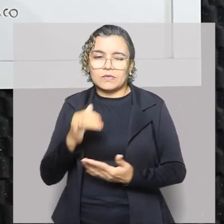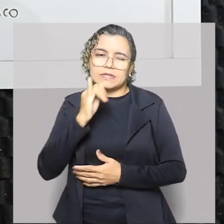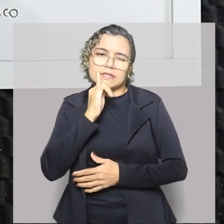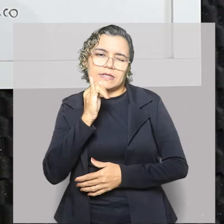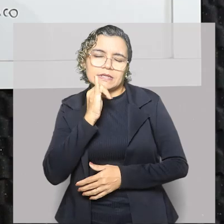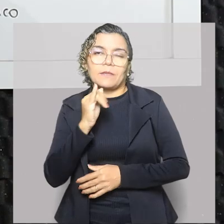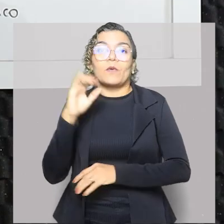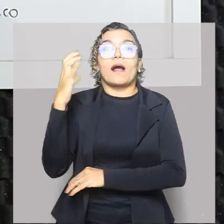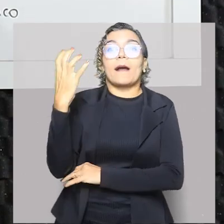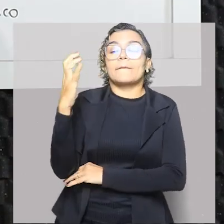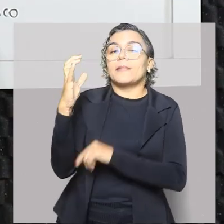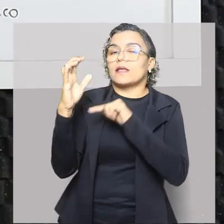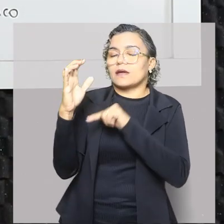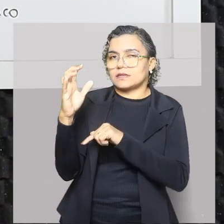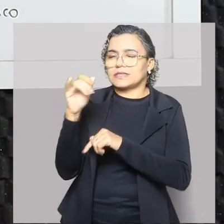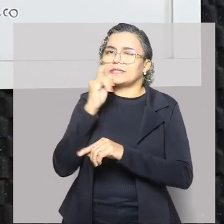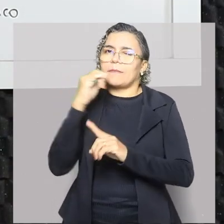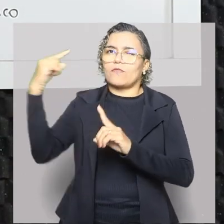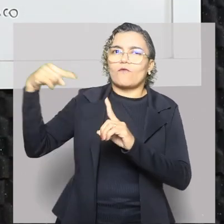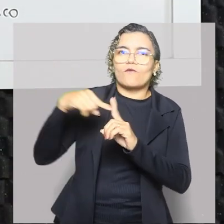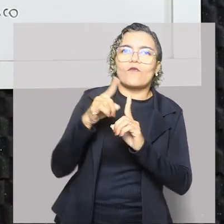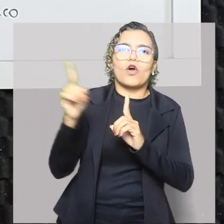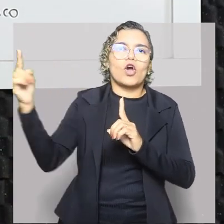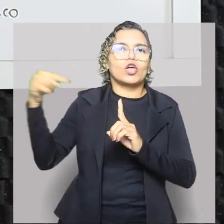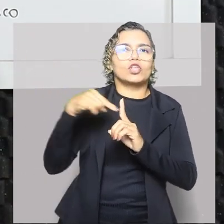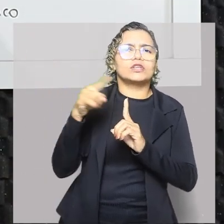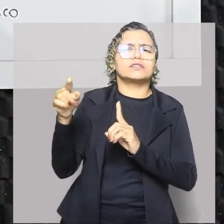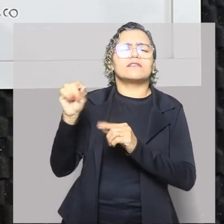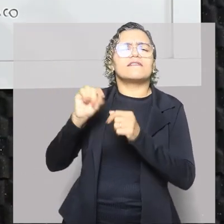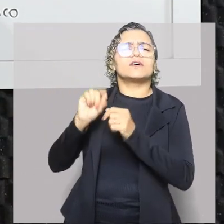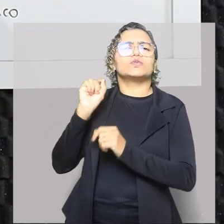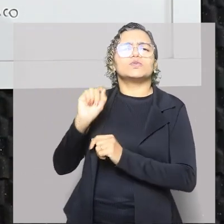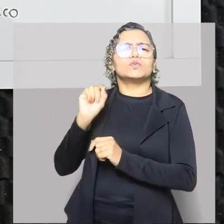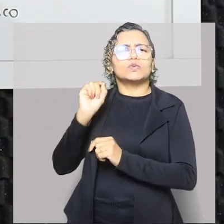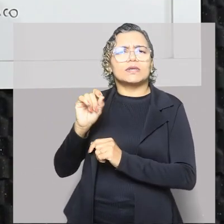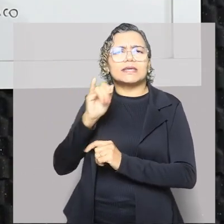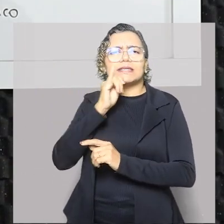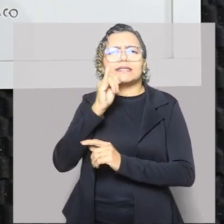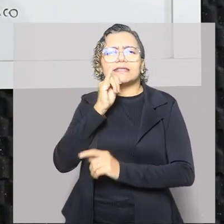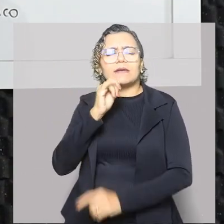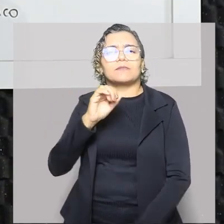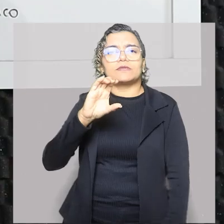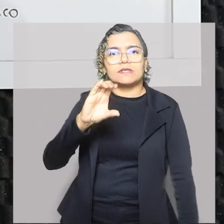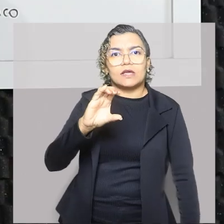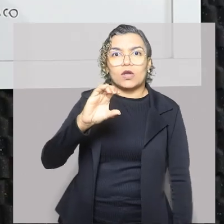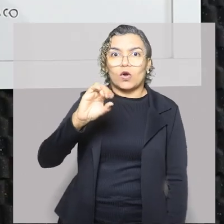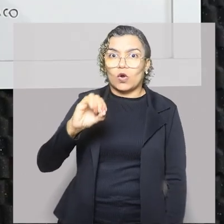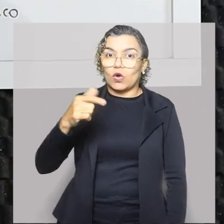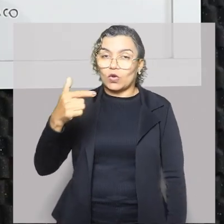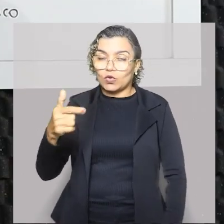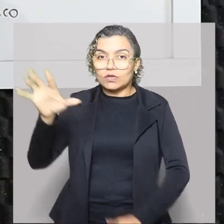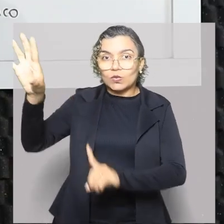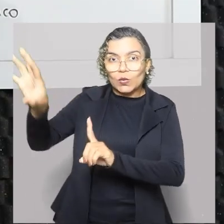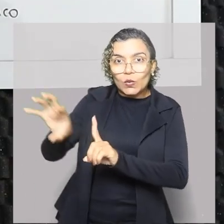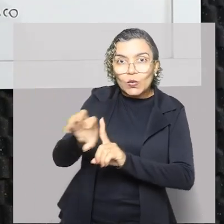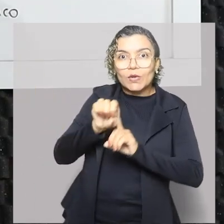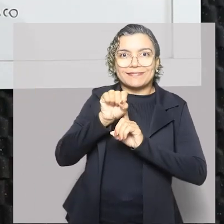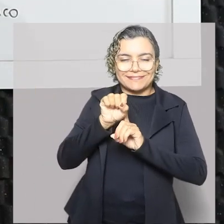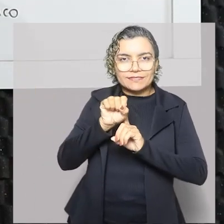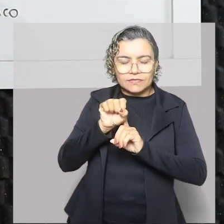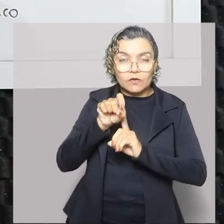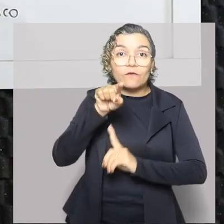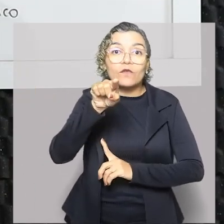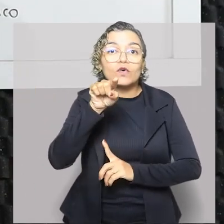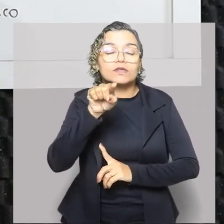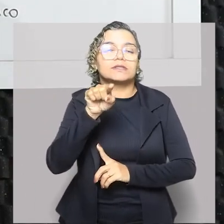exemplo, a planta, para fazer fotossíntese, o que é que ela faz? Ela absorve o CO2 da atmosfera, certo?